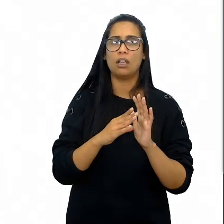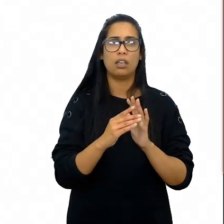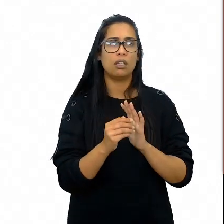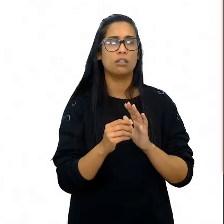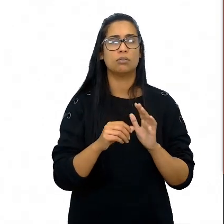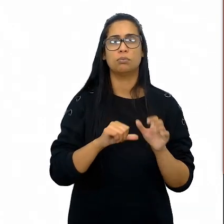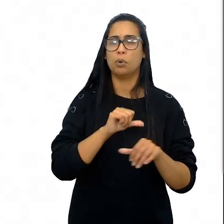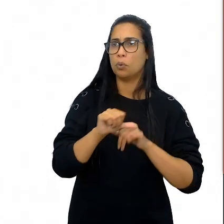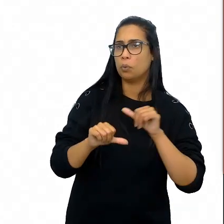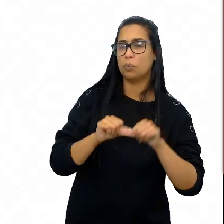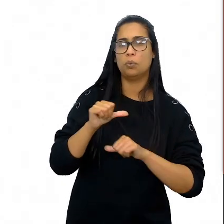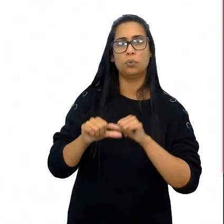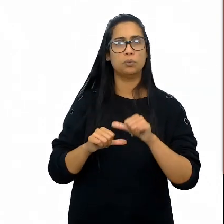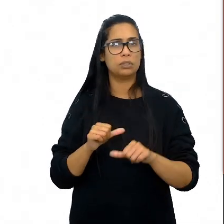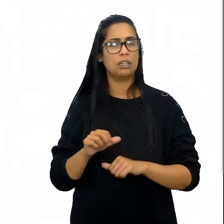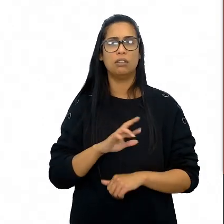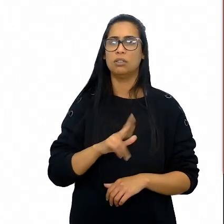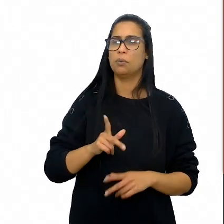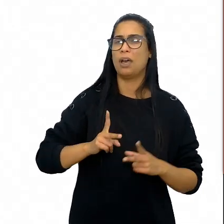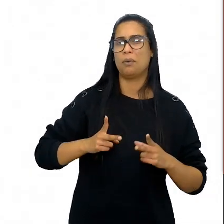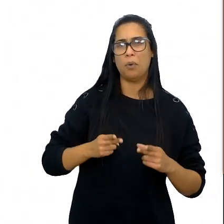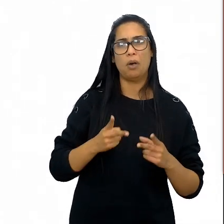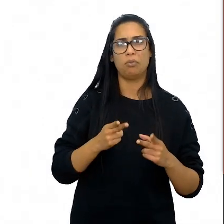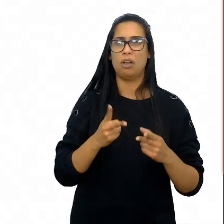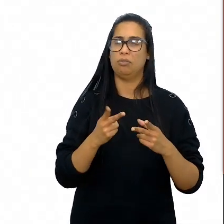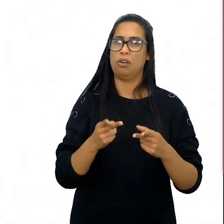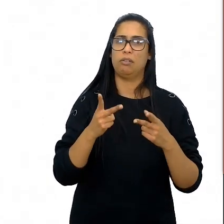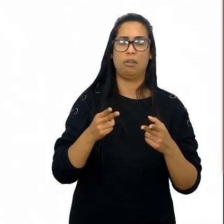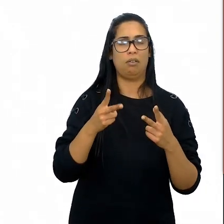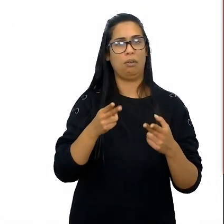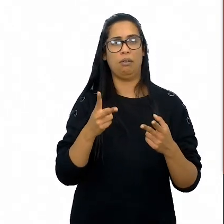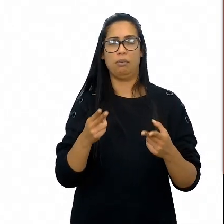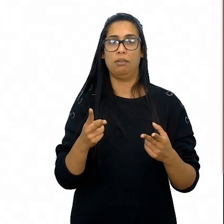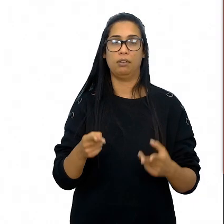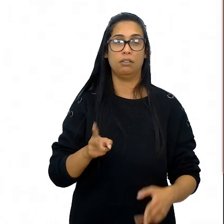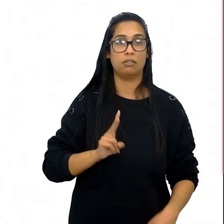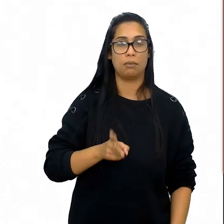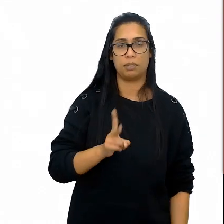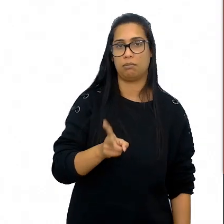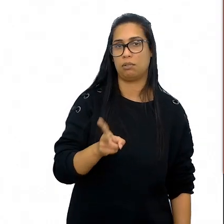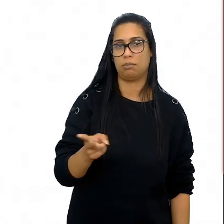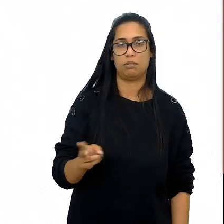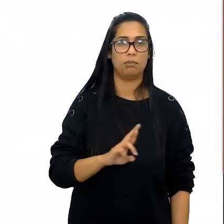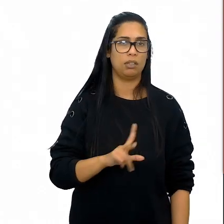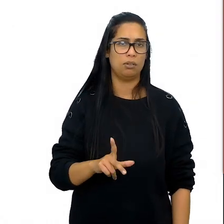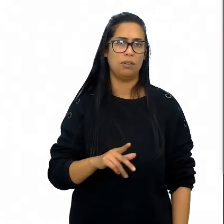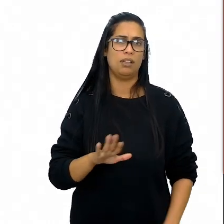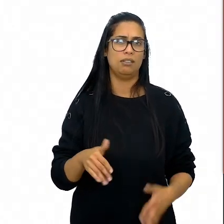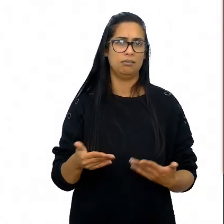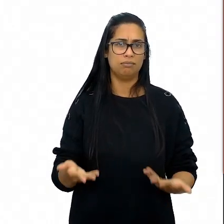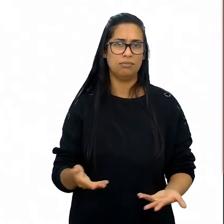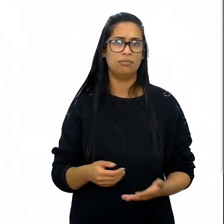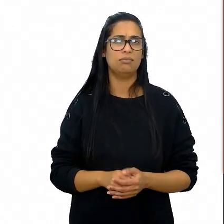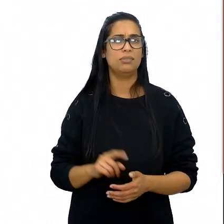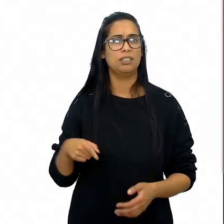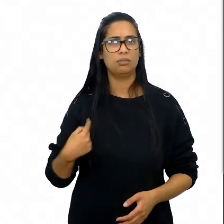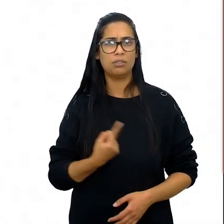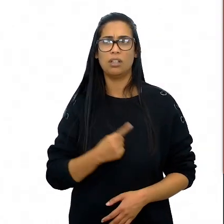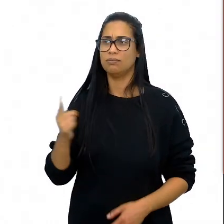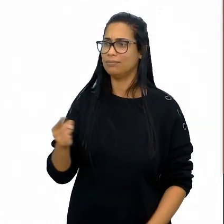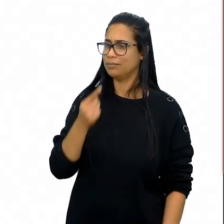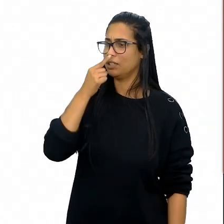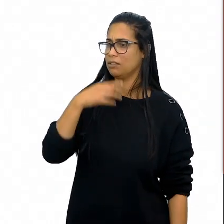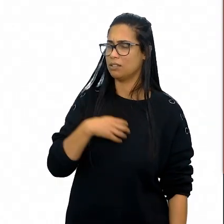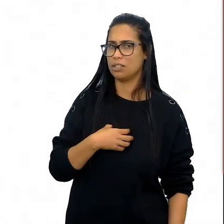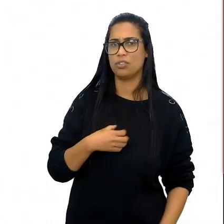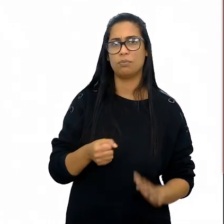de espiral então a gente passa por ela depois a gente Retorna depois a gente passa mais uma vez e assim é quase que de forma cíclica né